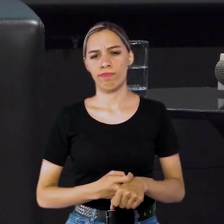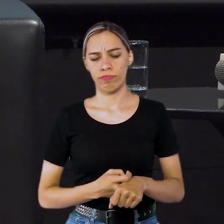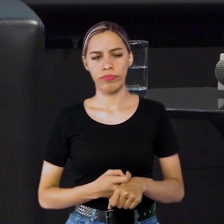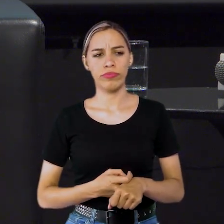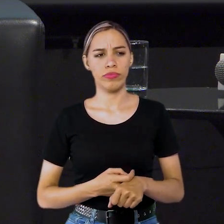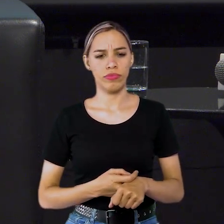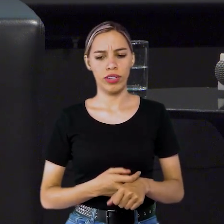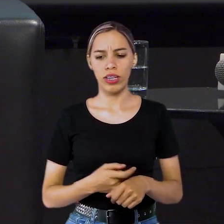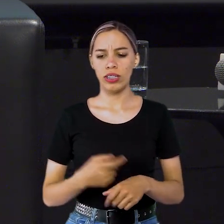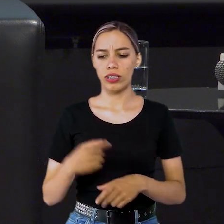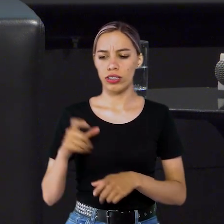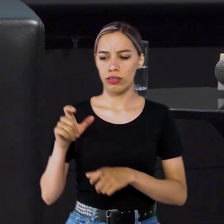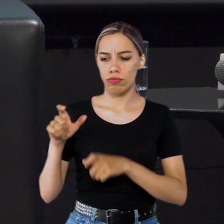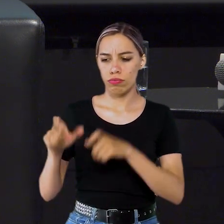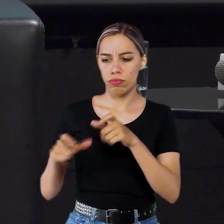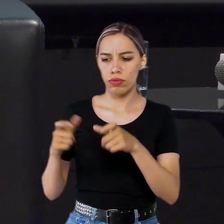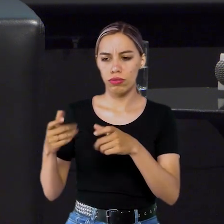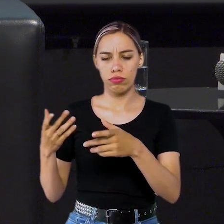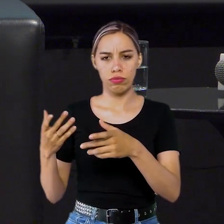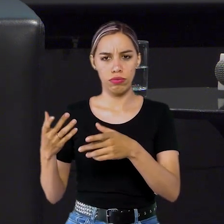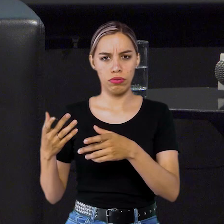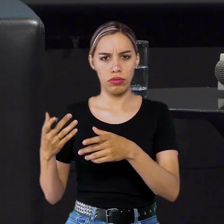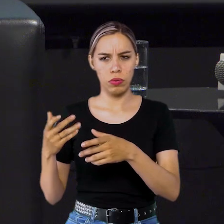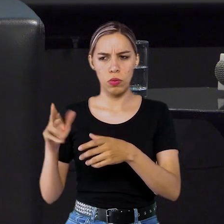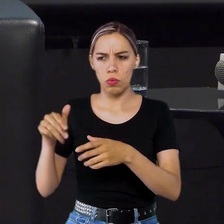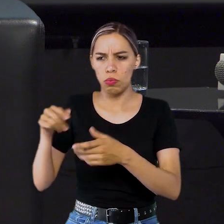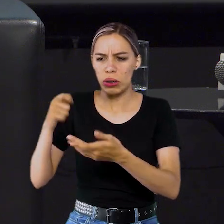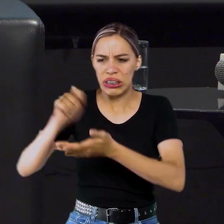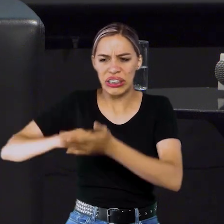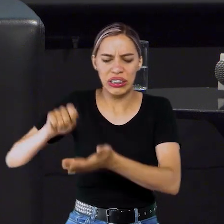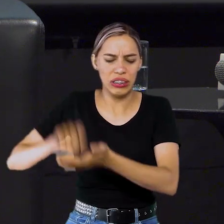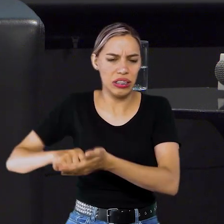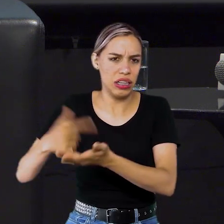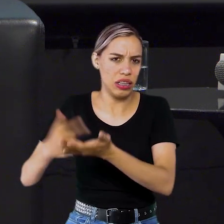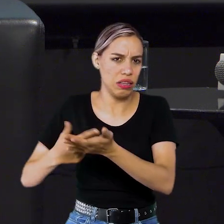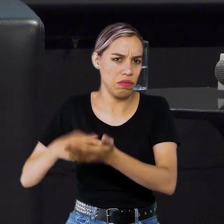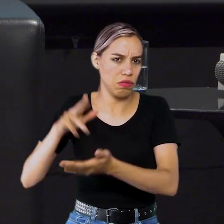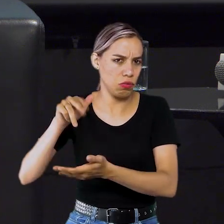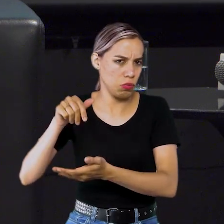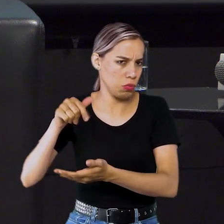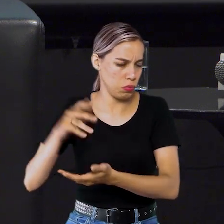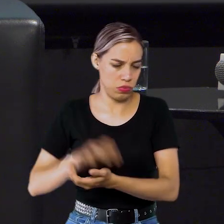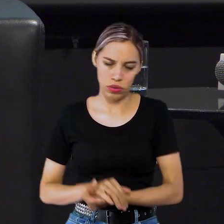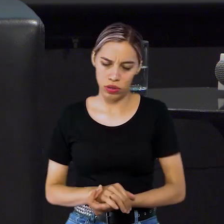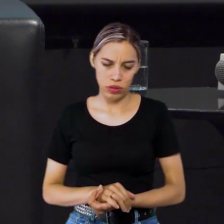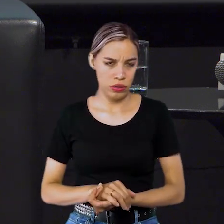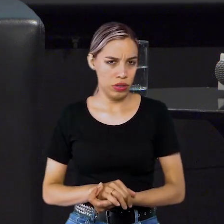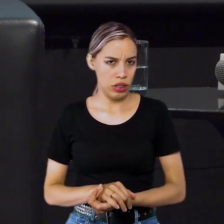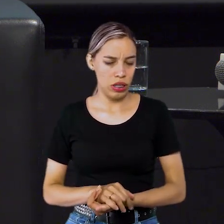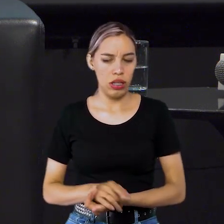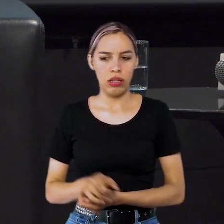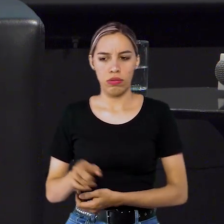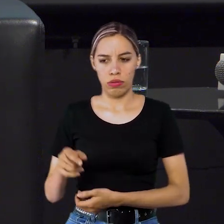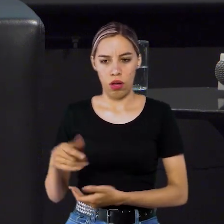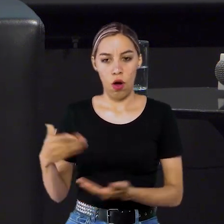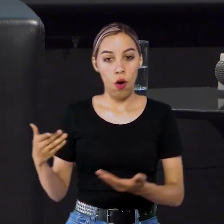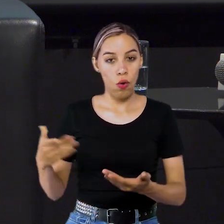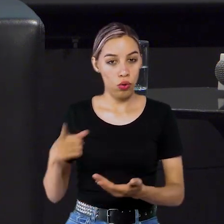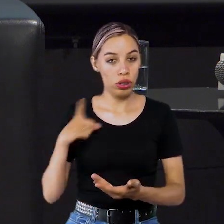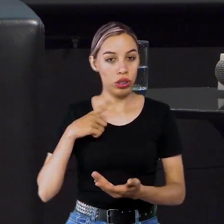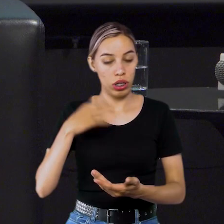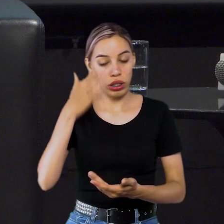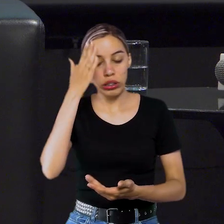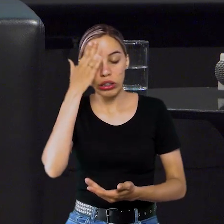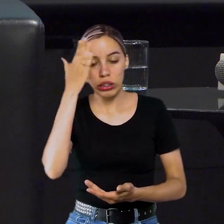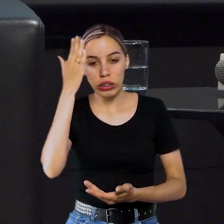nossas parteiras, os nossos rezadores, nunca escreveram livros. Então, esse conhecimento que hoje é